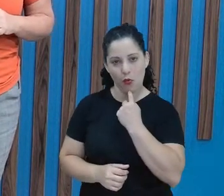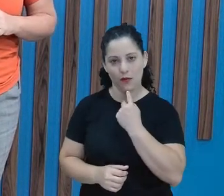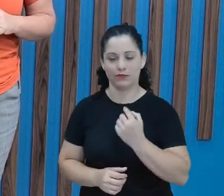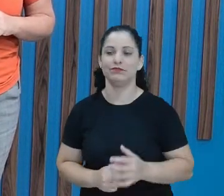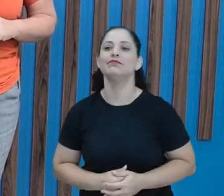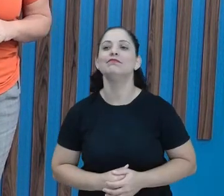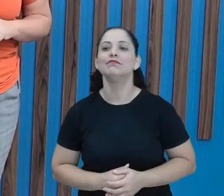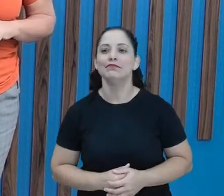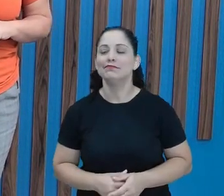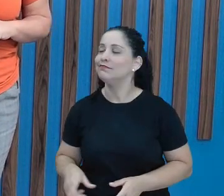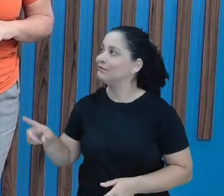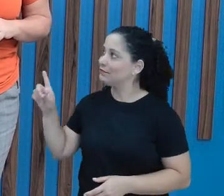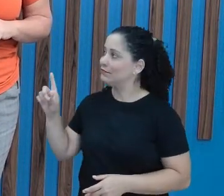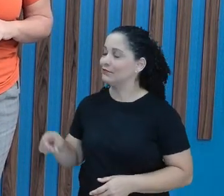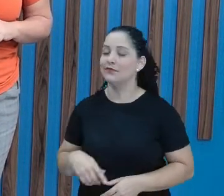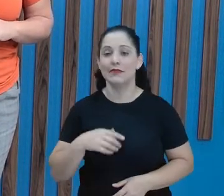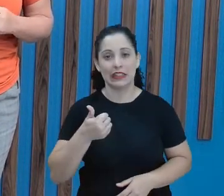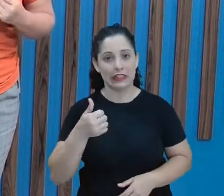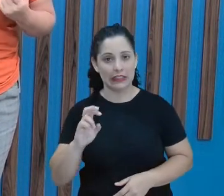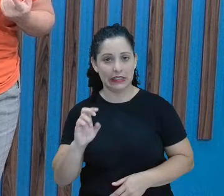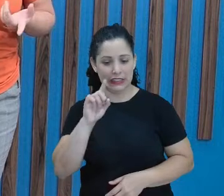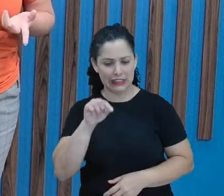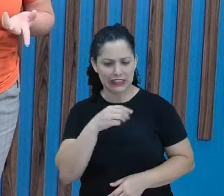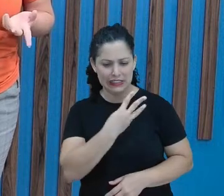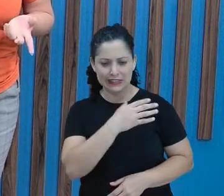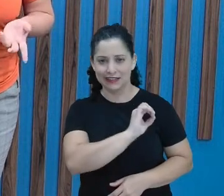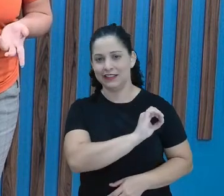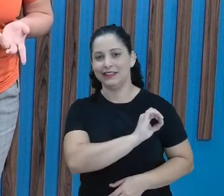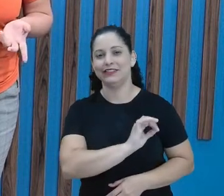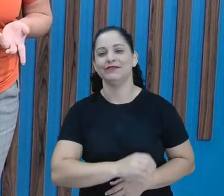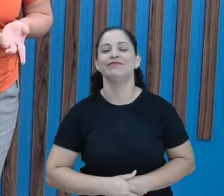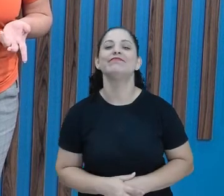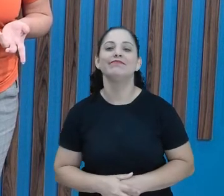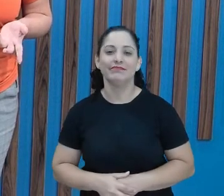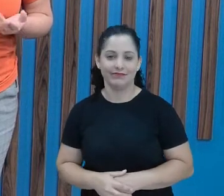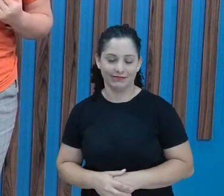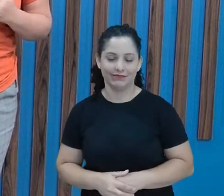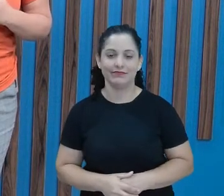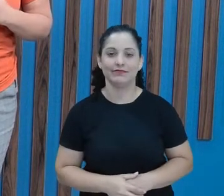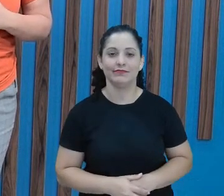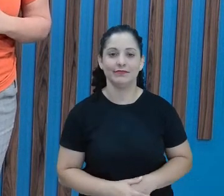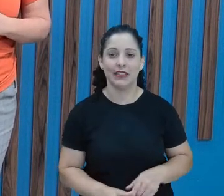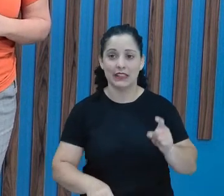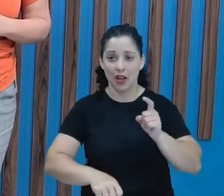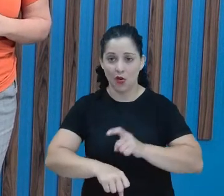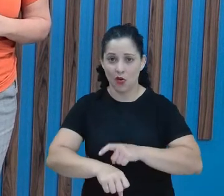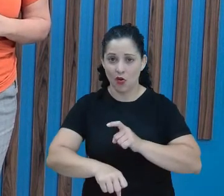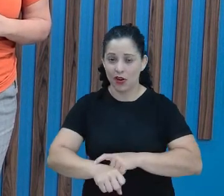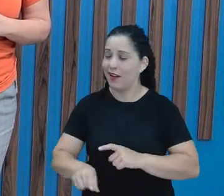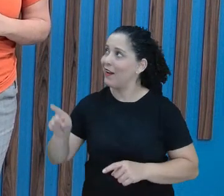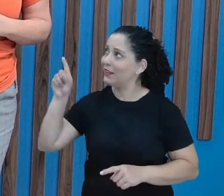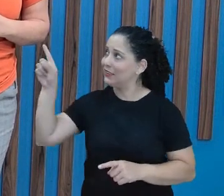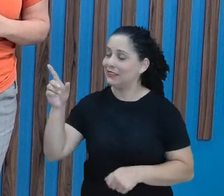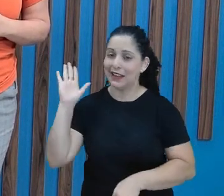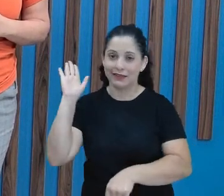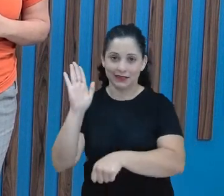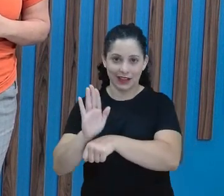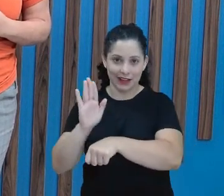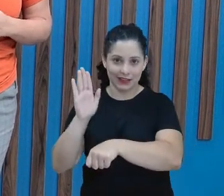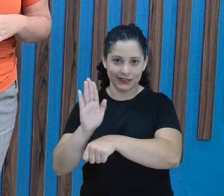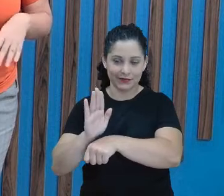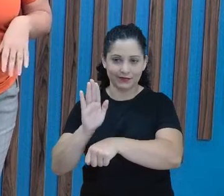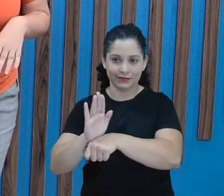Olha aí, 15 horas e 30 minutos, que no horário aí da